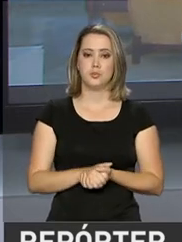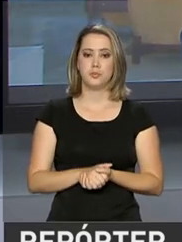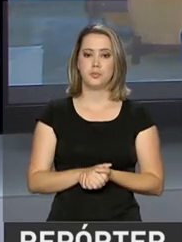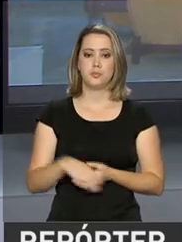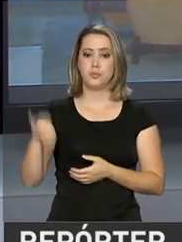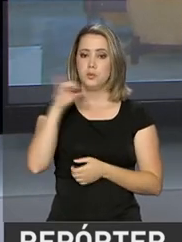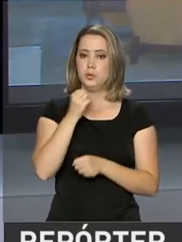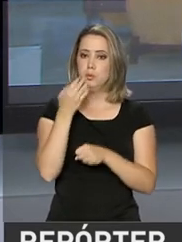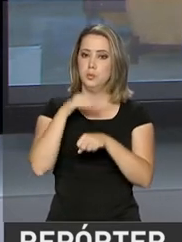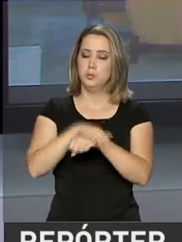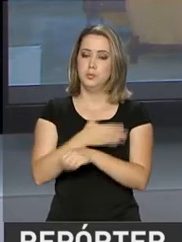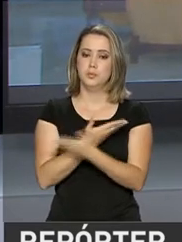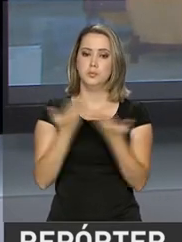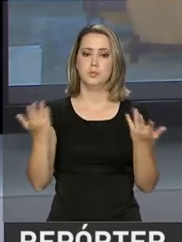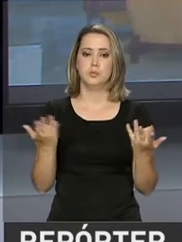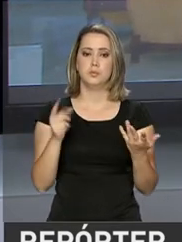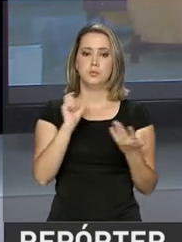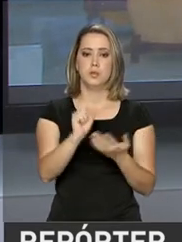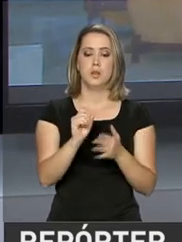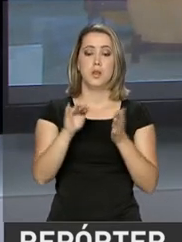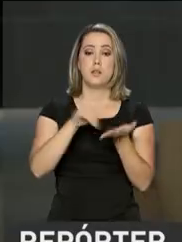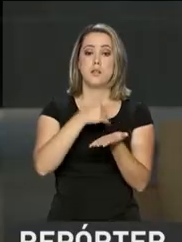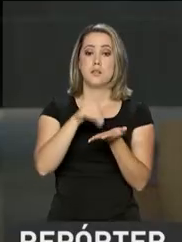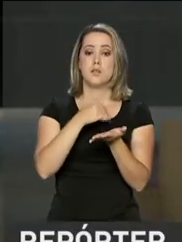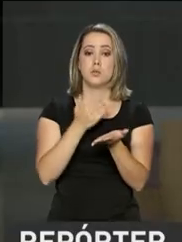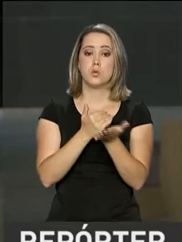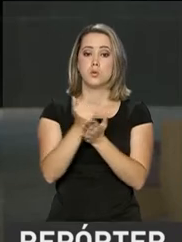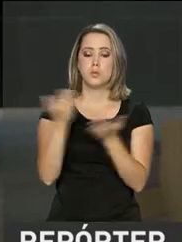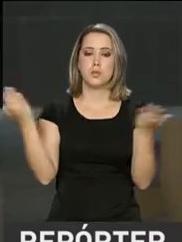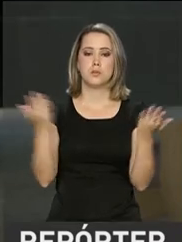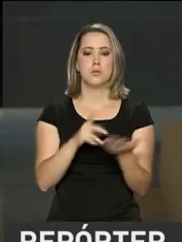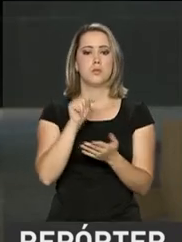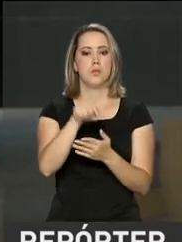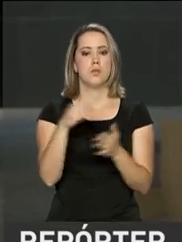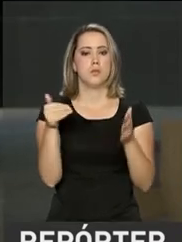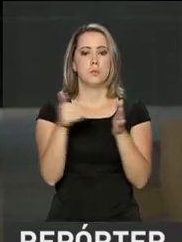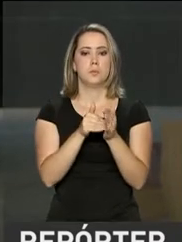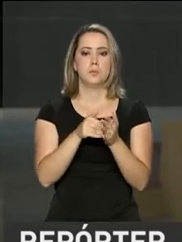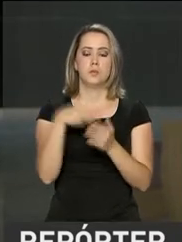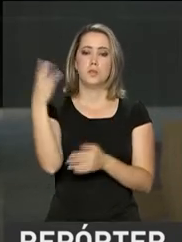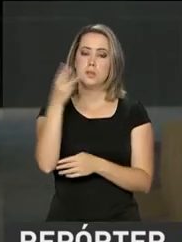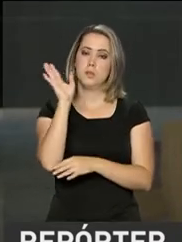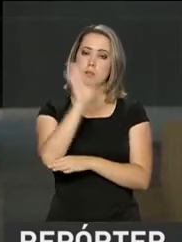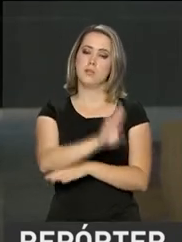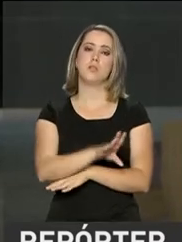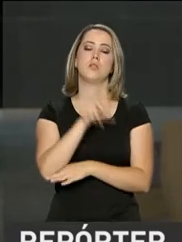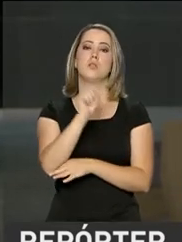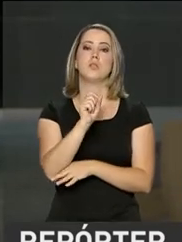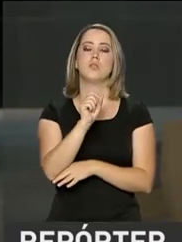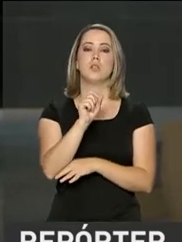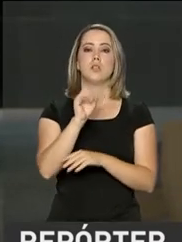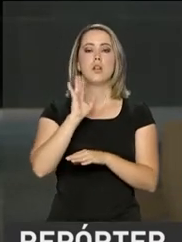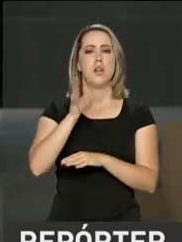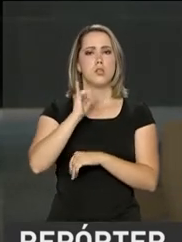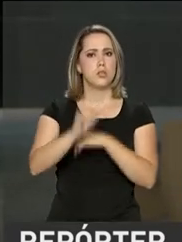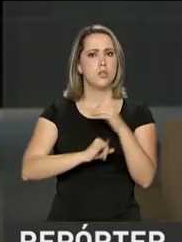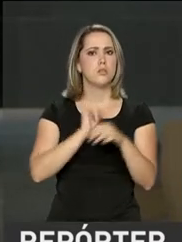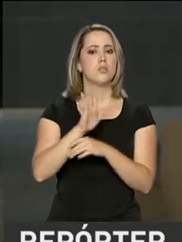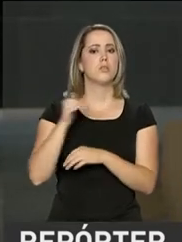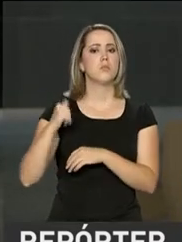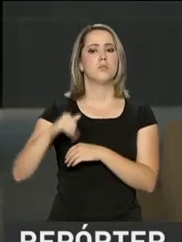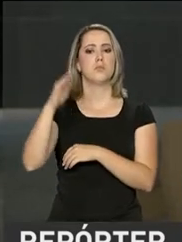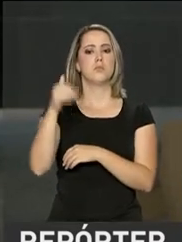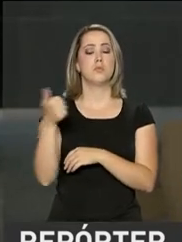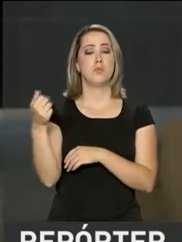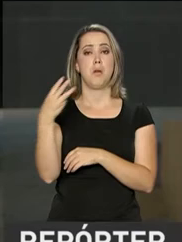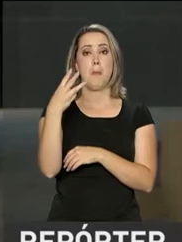Boa noite, Leandro. Boa noite a todos. Pois é, Leandro, as inscrições começaram hoje e até as 3 horas da tarde o sistema já havia recebido mais